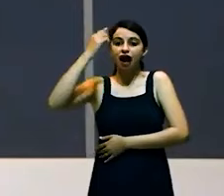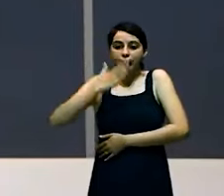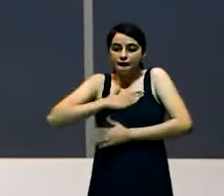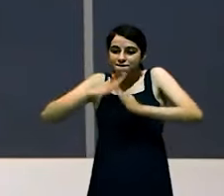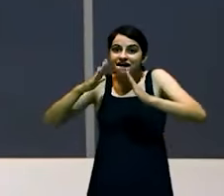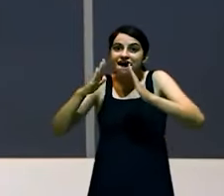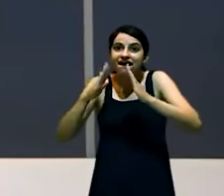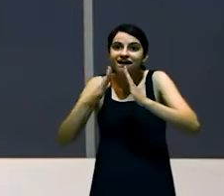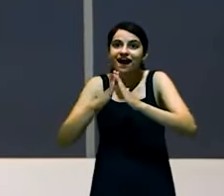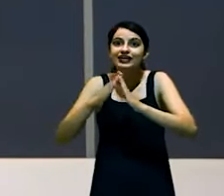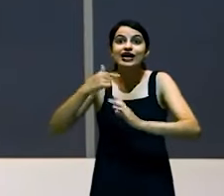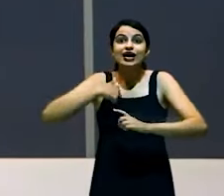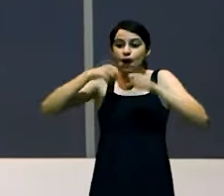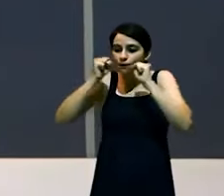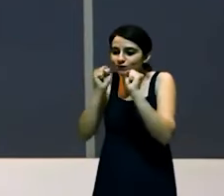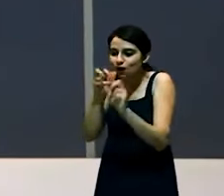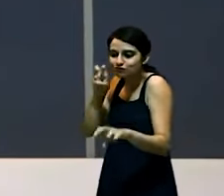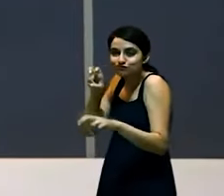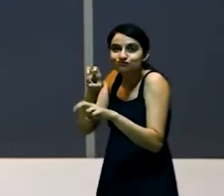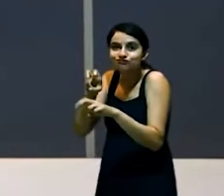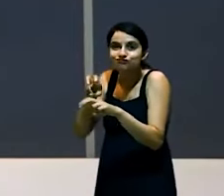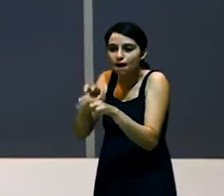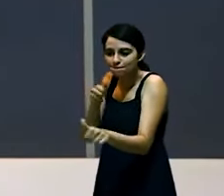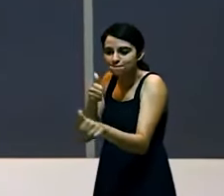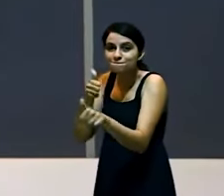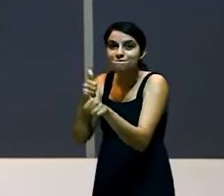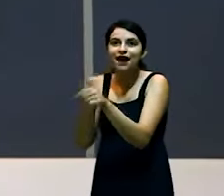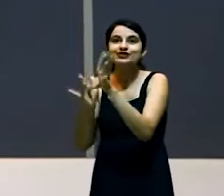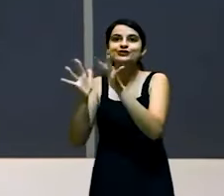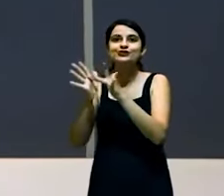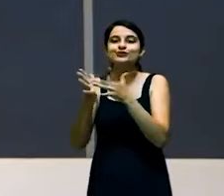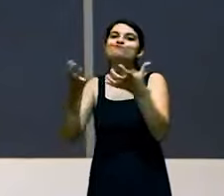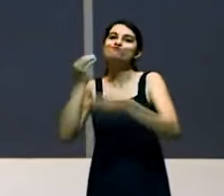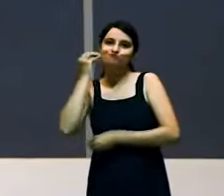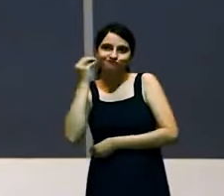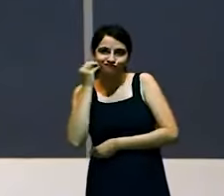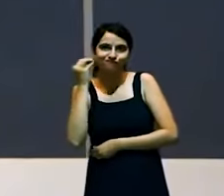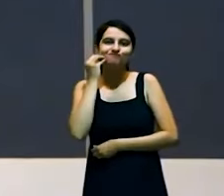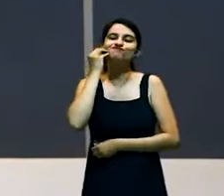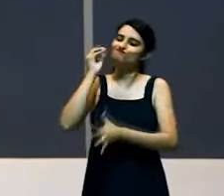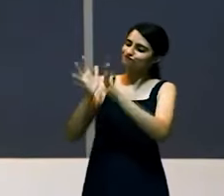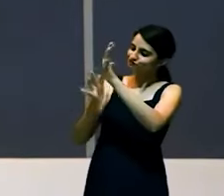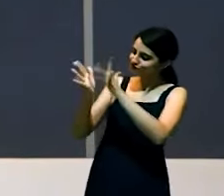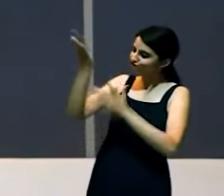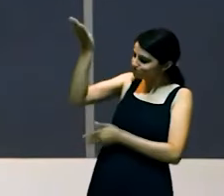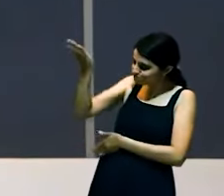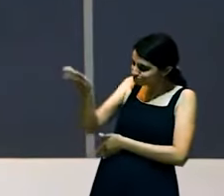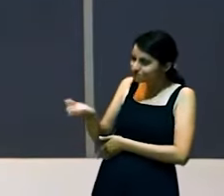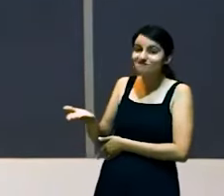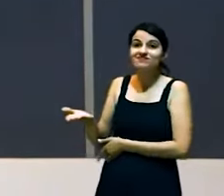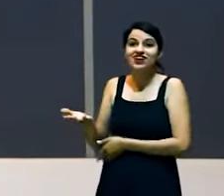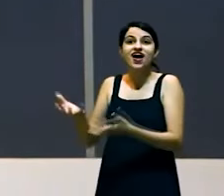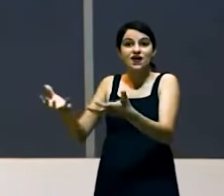e eu tenho essa oportunidade de estar aos seus pés, eu quero aproveitar essa presença de Jesus aqui